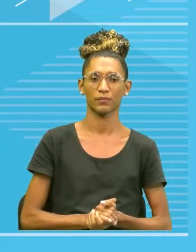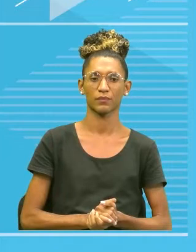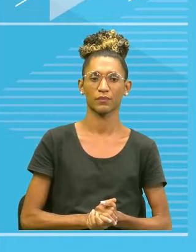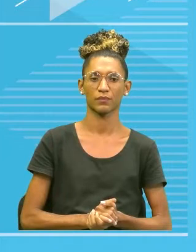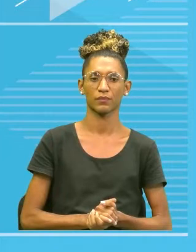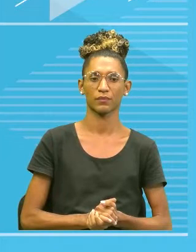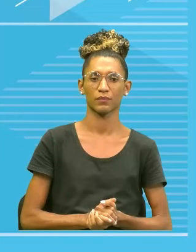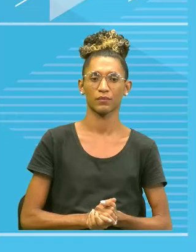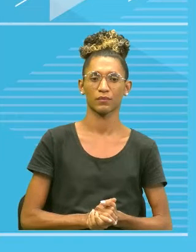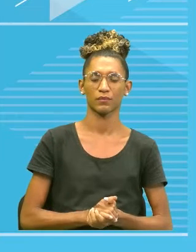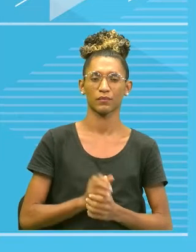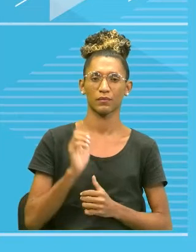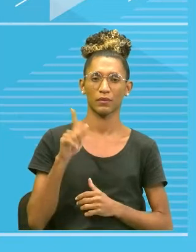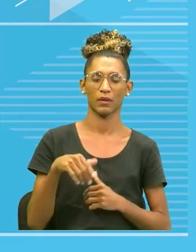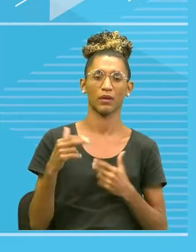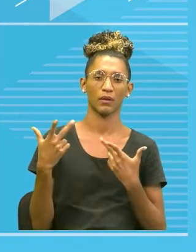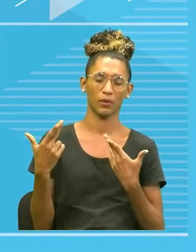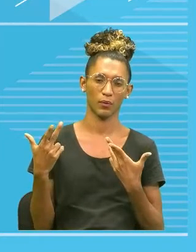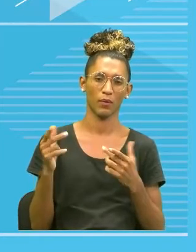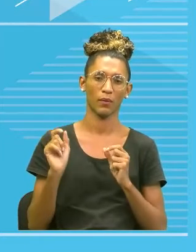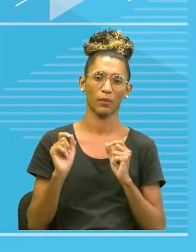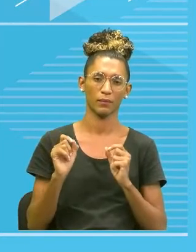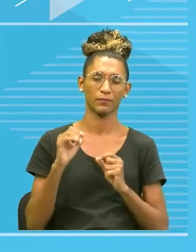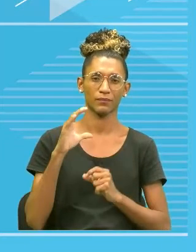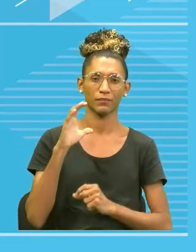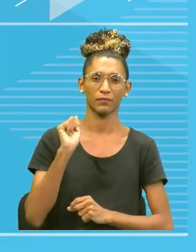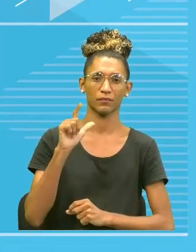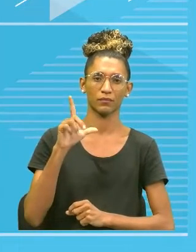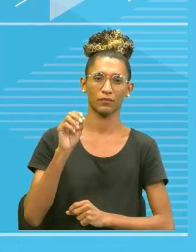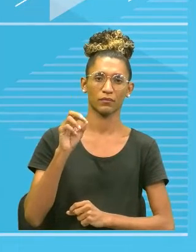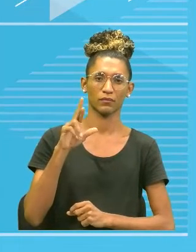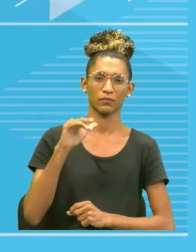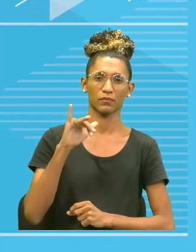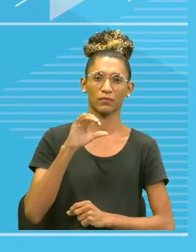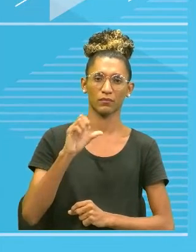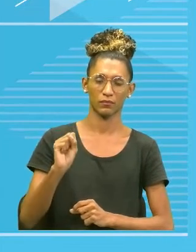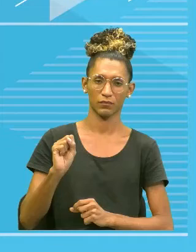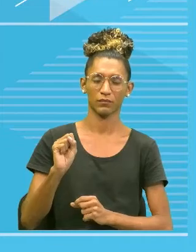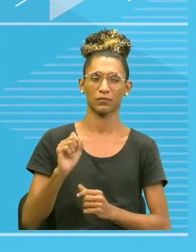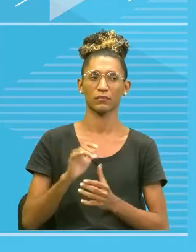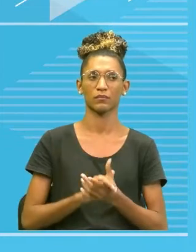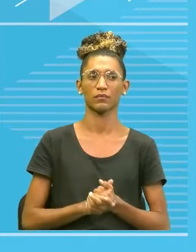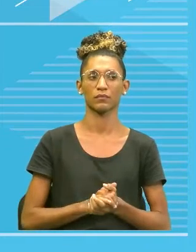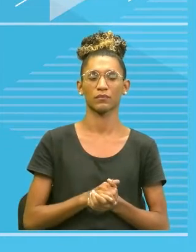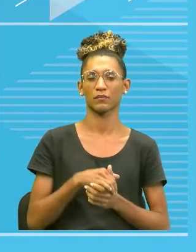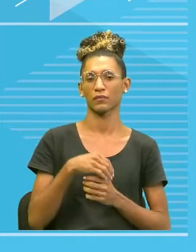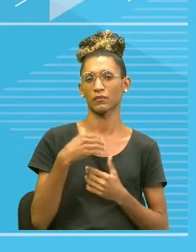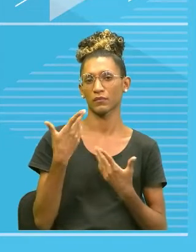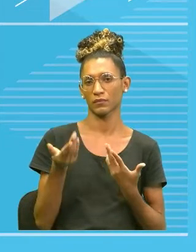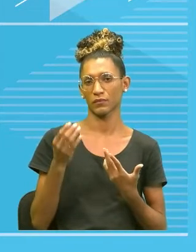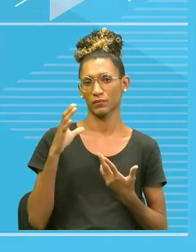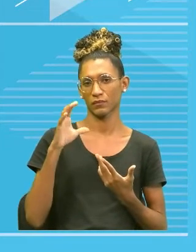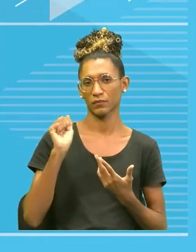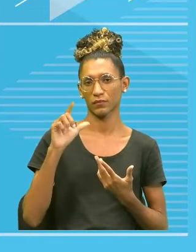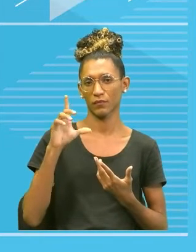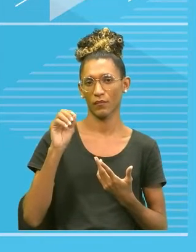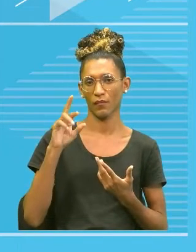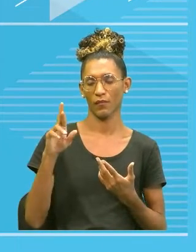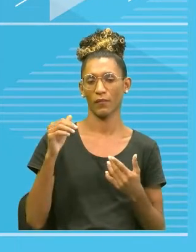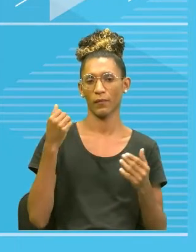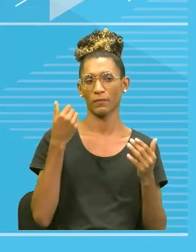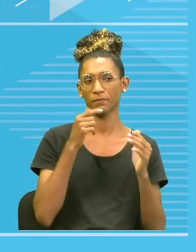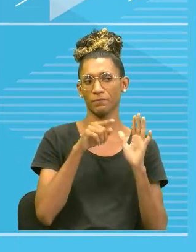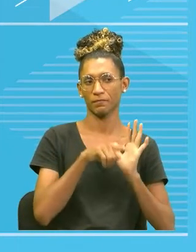é igual à quantidade de calorias que o sistema ganha, ou seja, a quantidade de calor, menos o trabalho